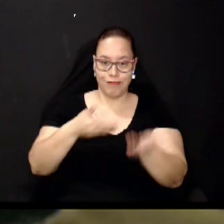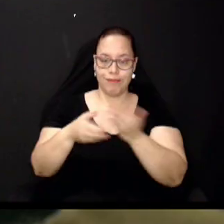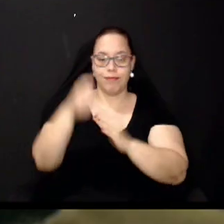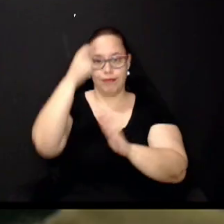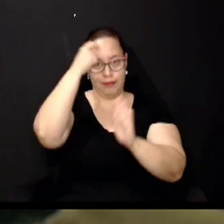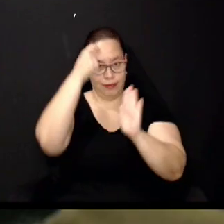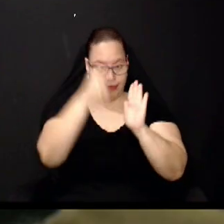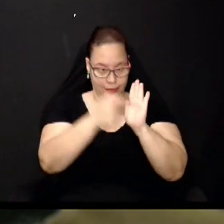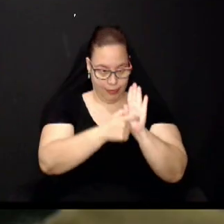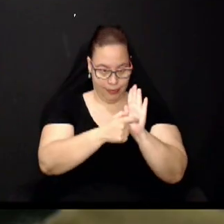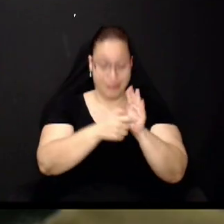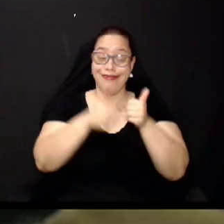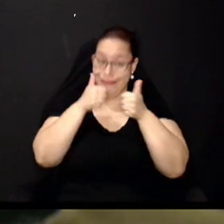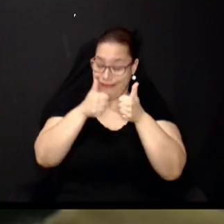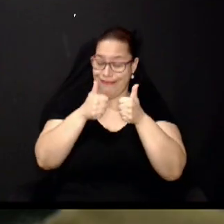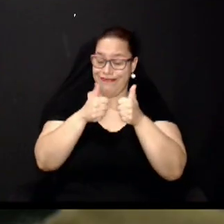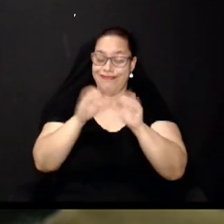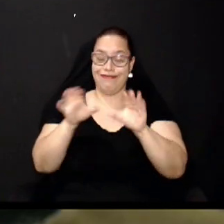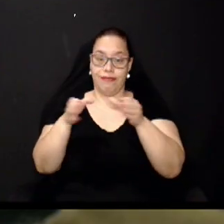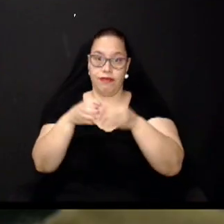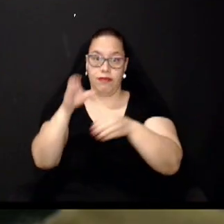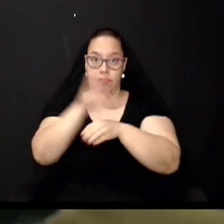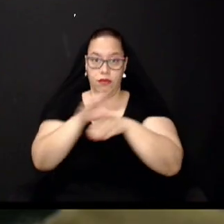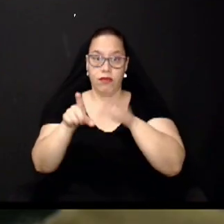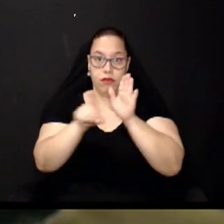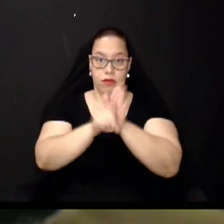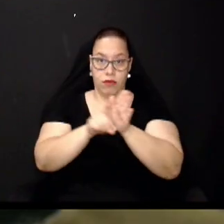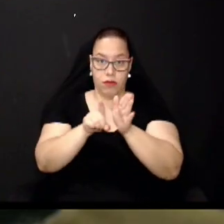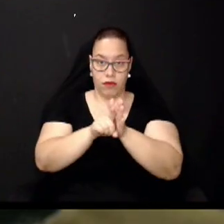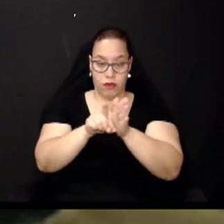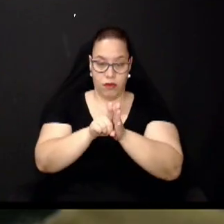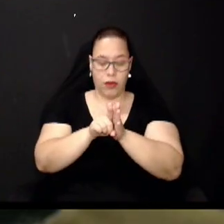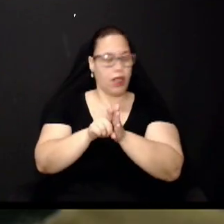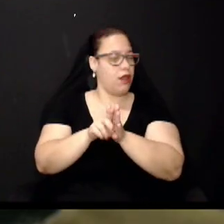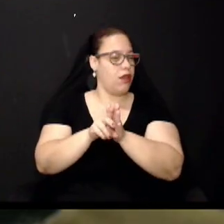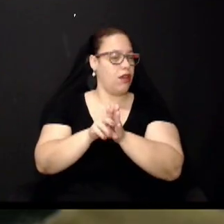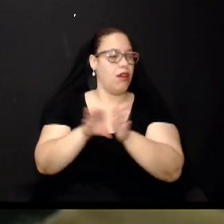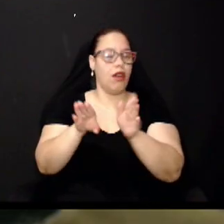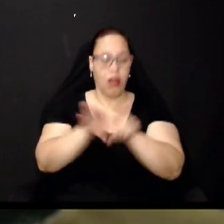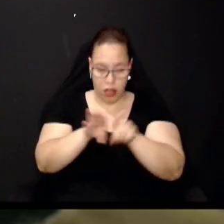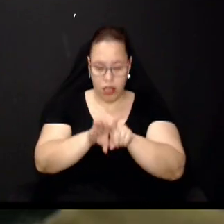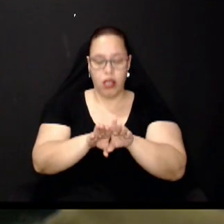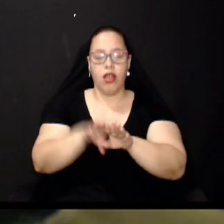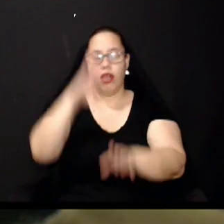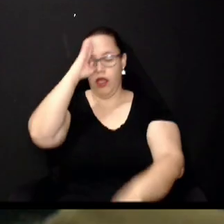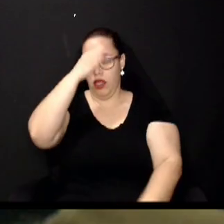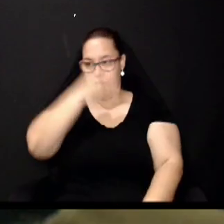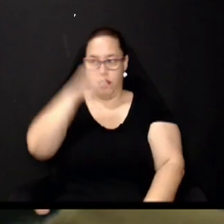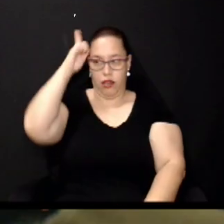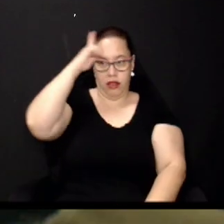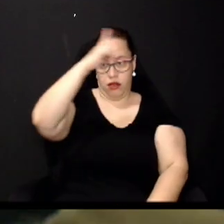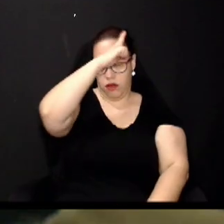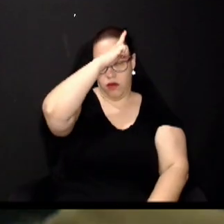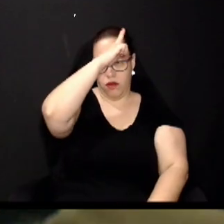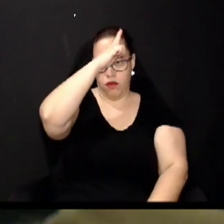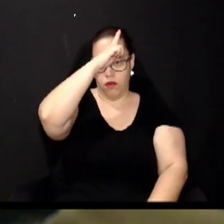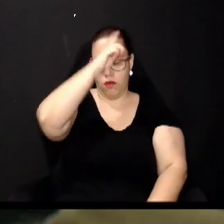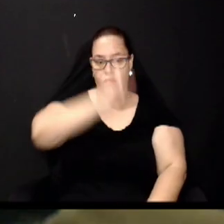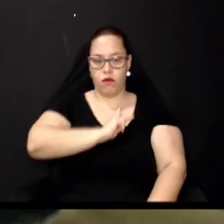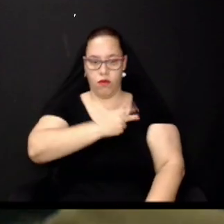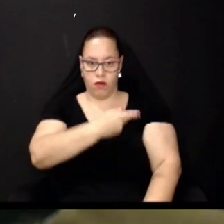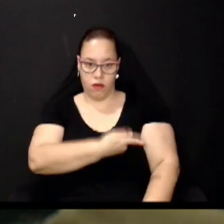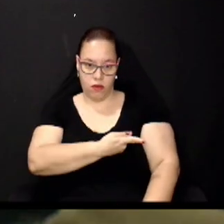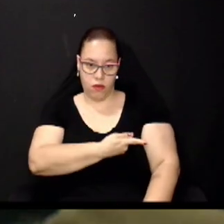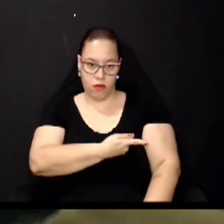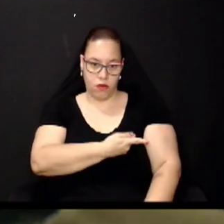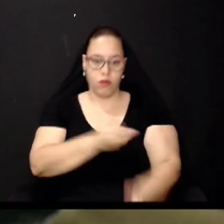Essa comissão é composta também pelos vereadores Vini Oliveira, Luiz Iabico, Gustavo Peta e Paulo Haddad. E você está convidado